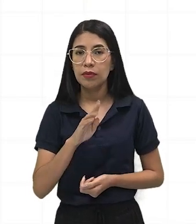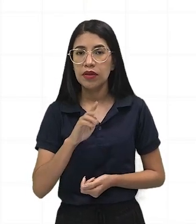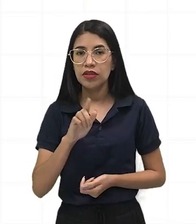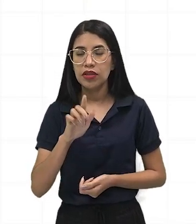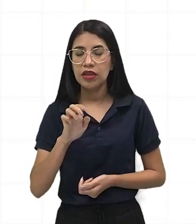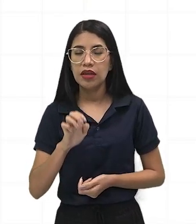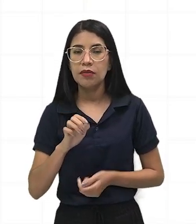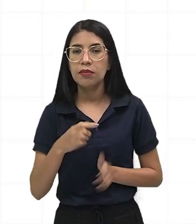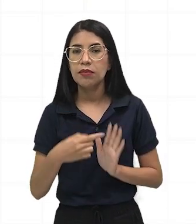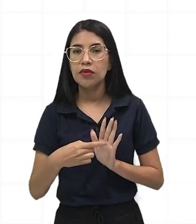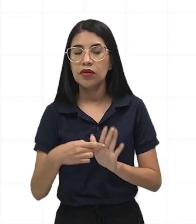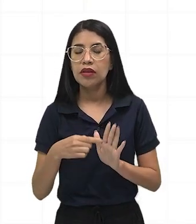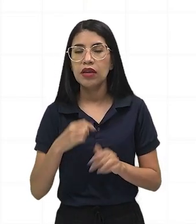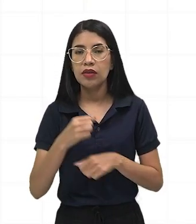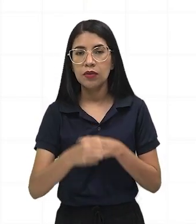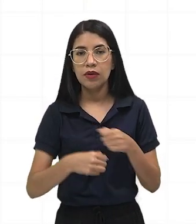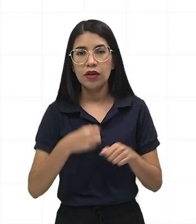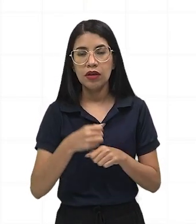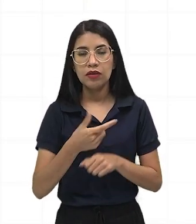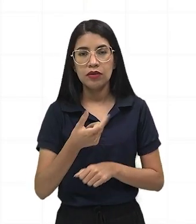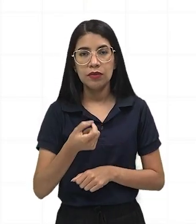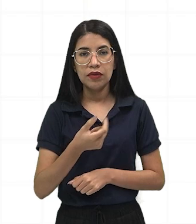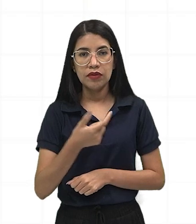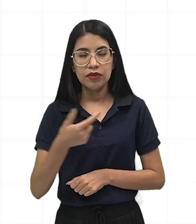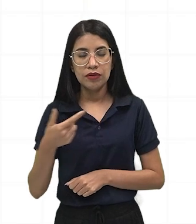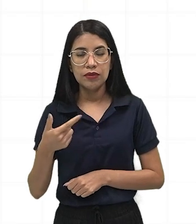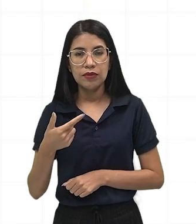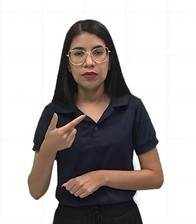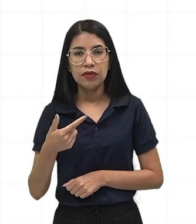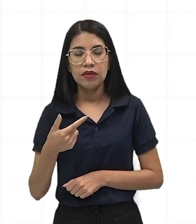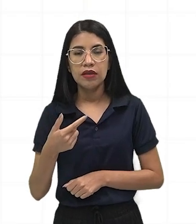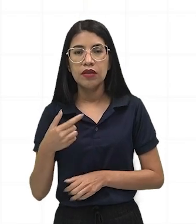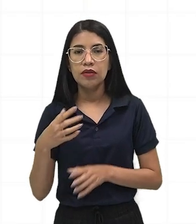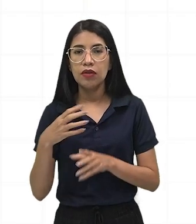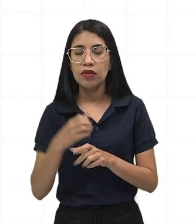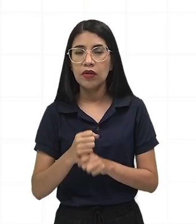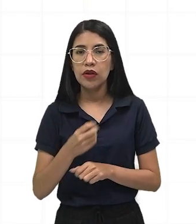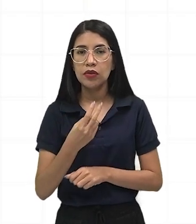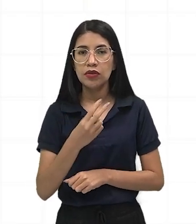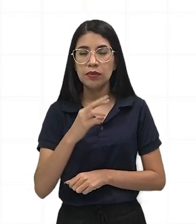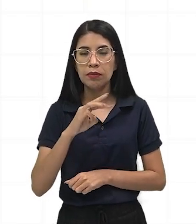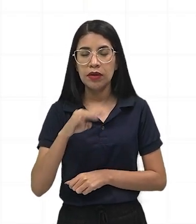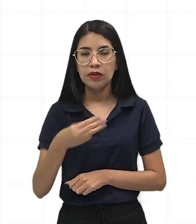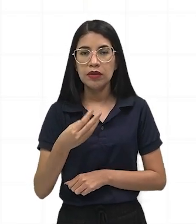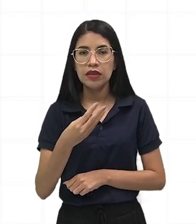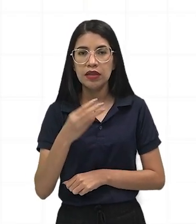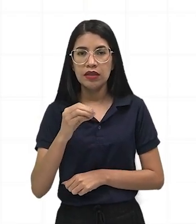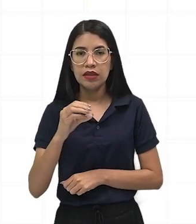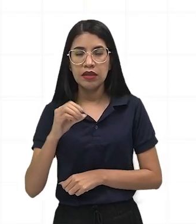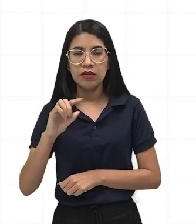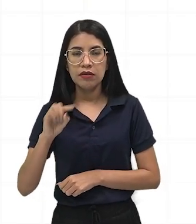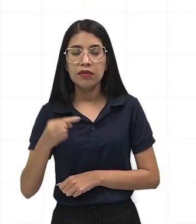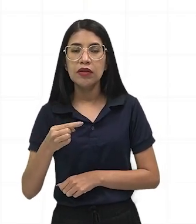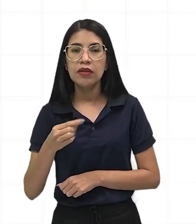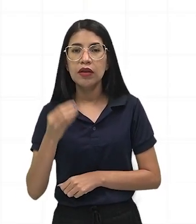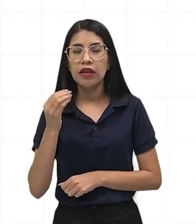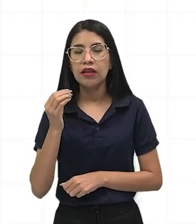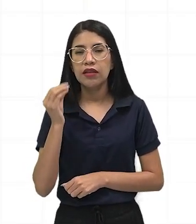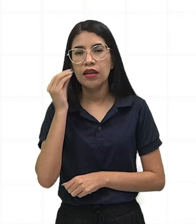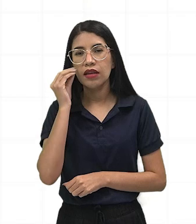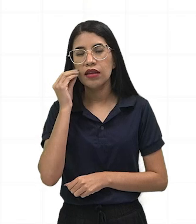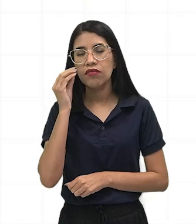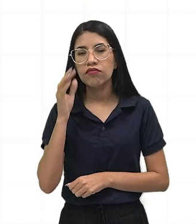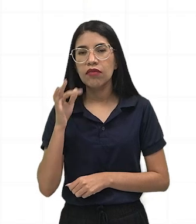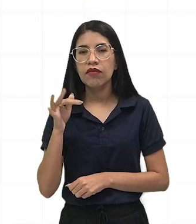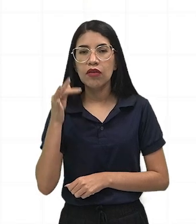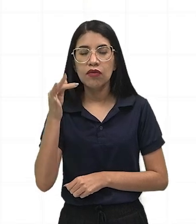nós tivemos o censo em 2022, Então, lá de 2022, você faz uma previsão para os próximos